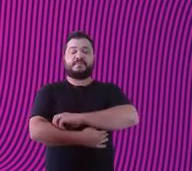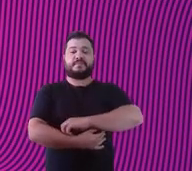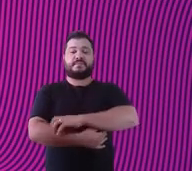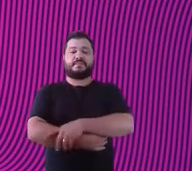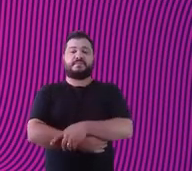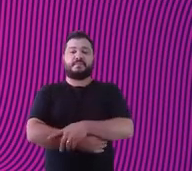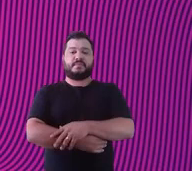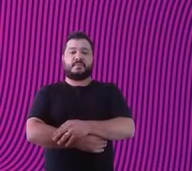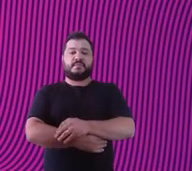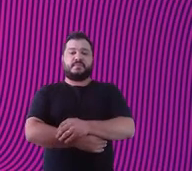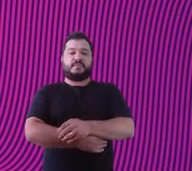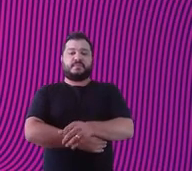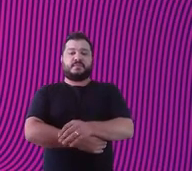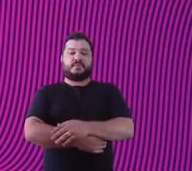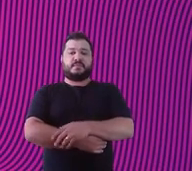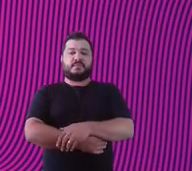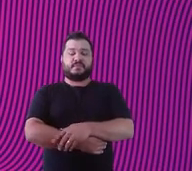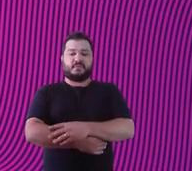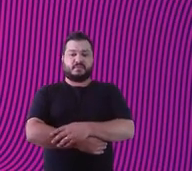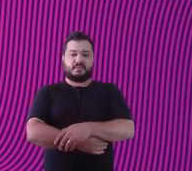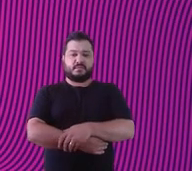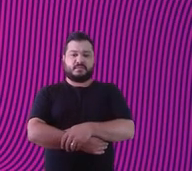E aí